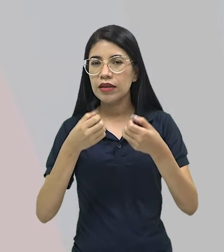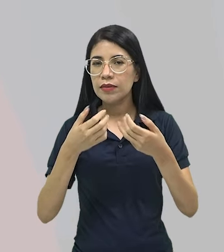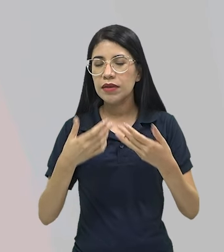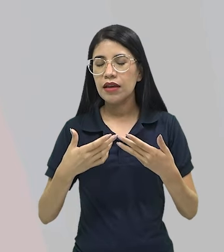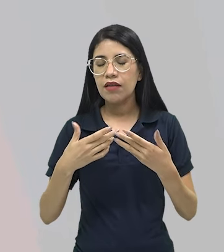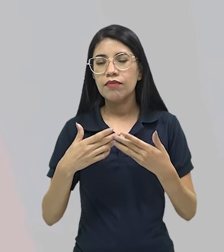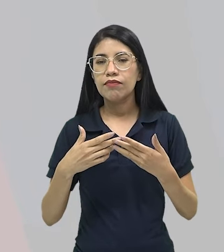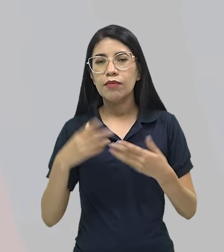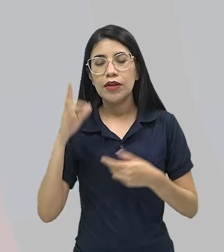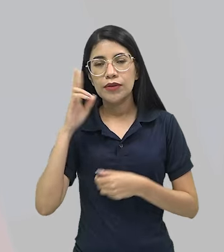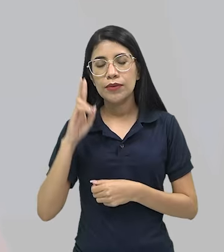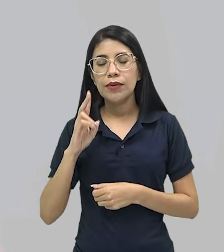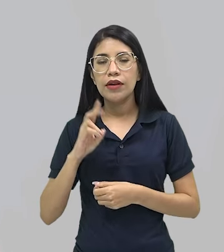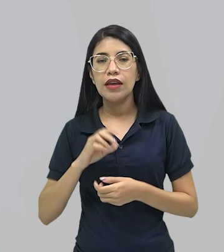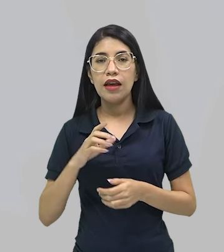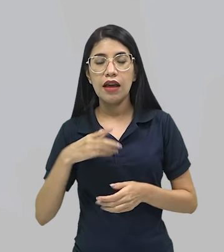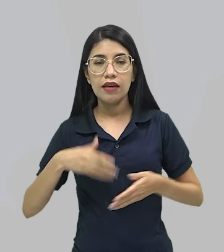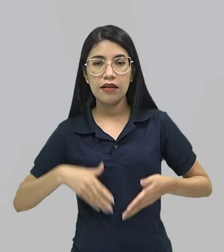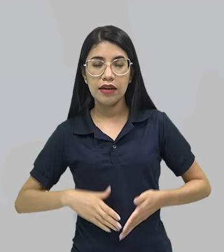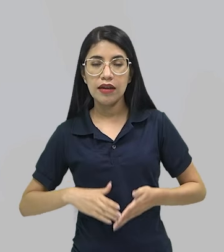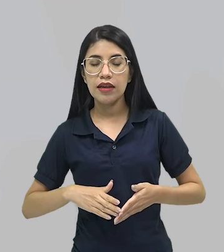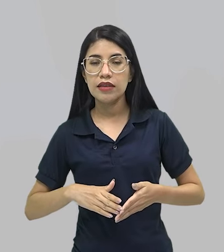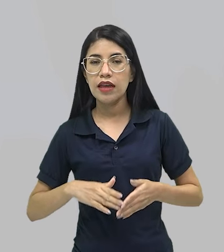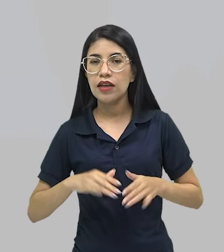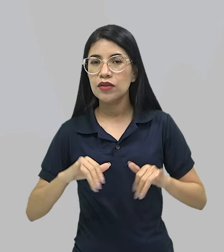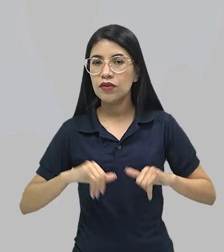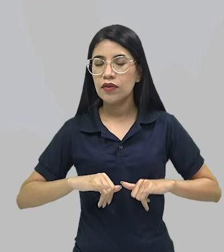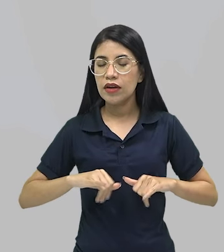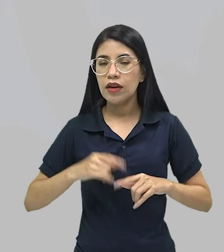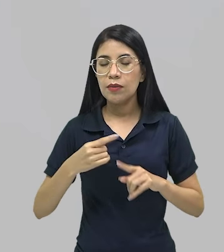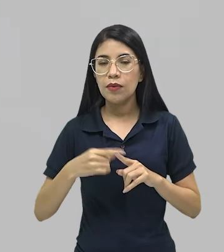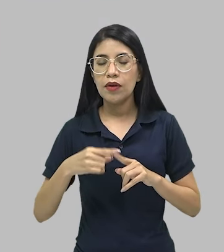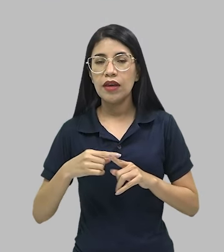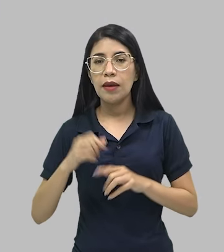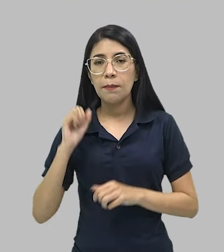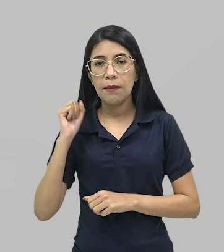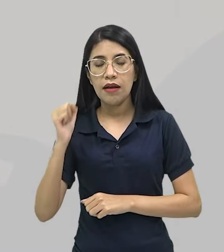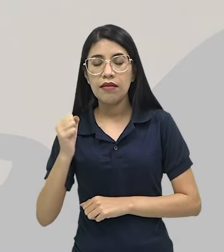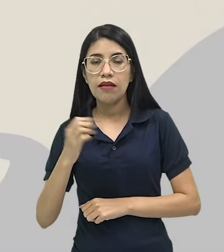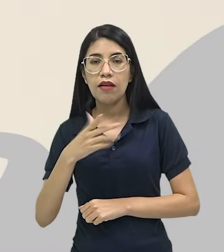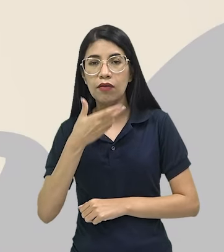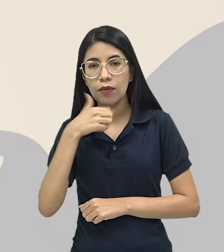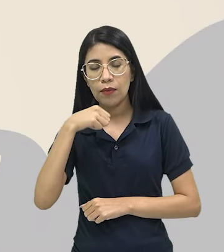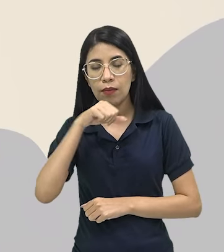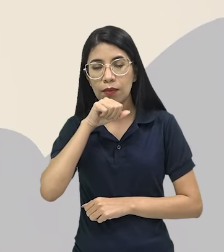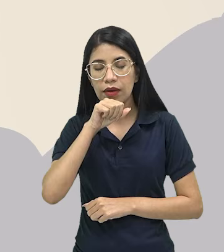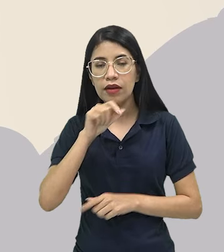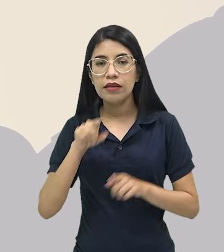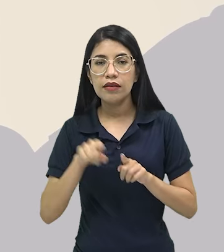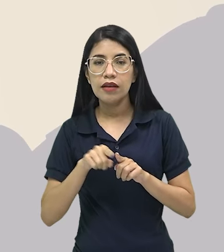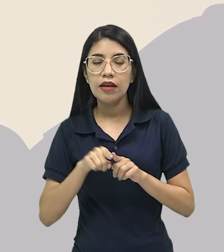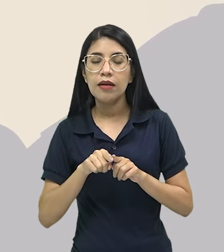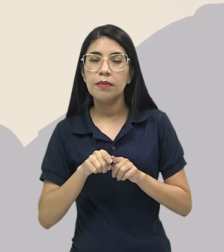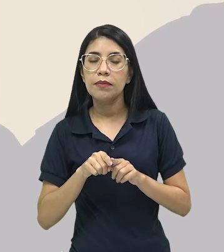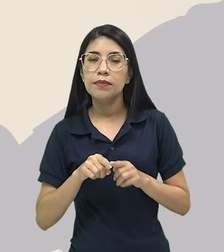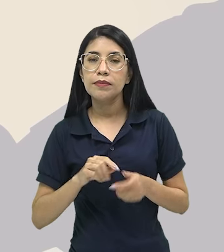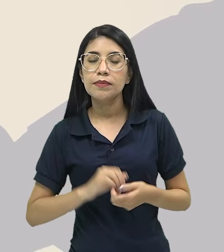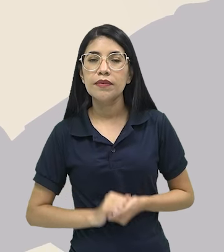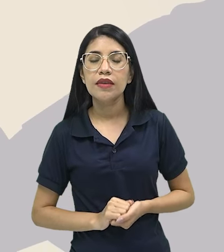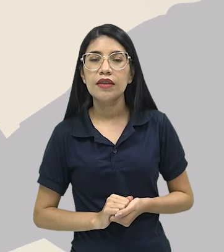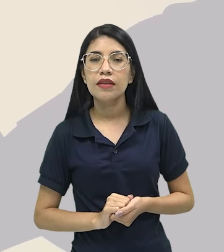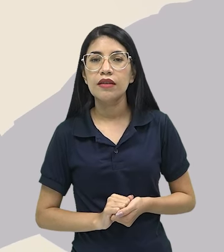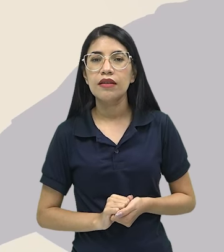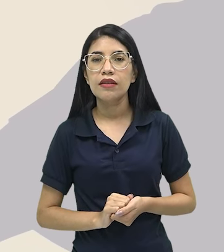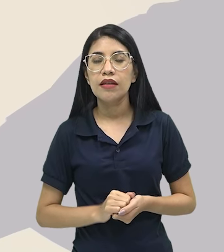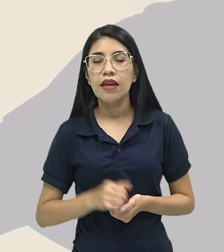causaria desgraça de todos quando matasse o pai e desposasse a sua mãe. Temendo que a profecia se concretizasse, o